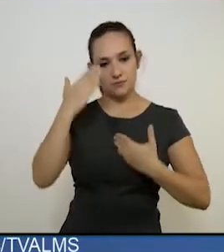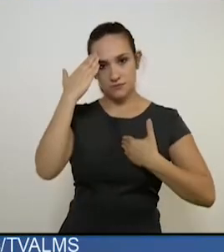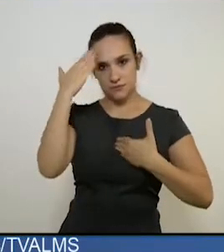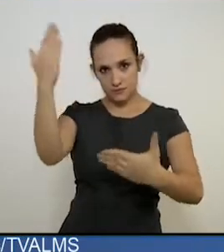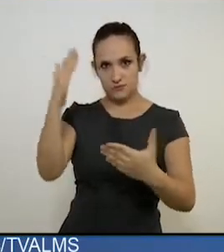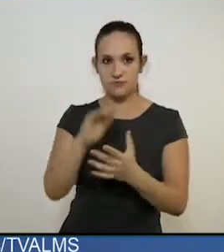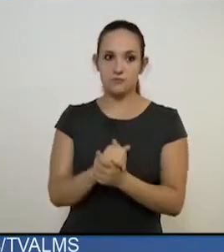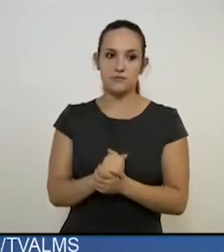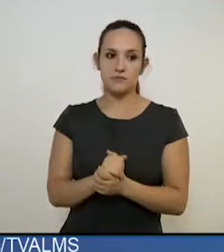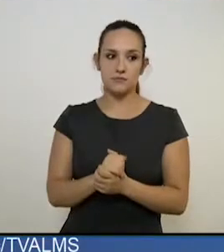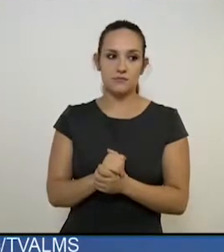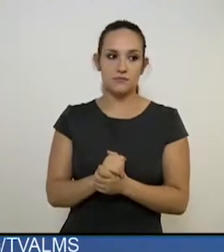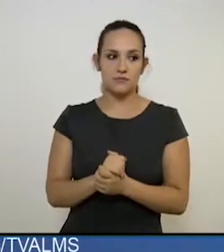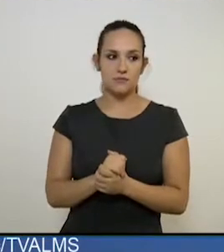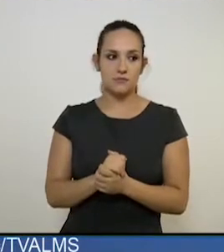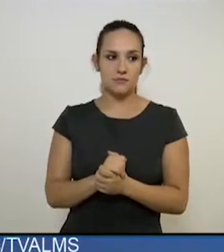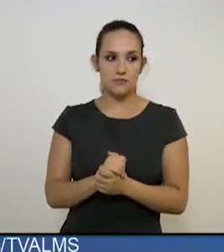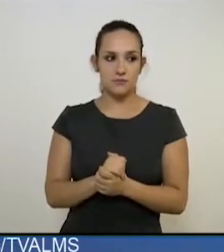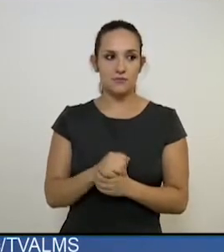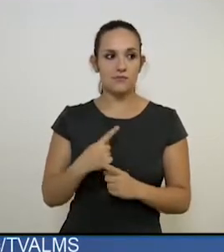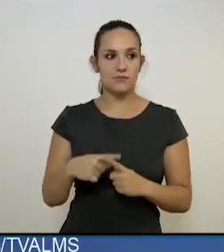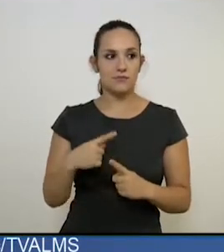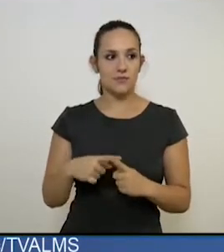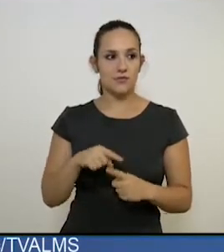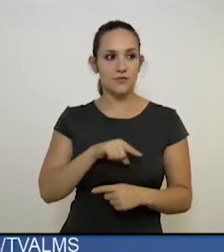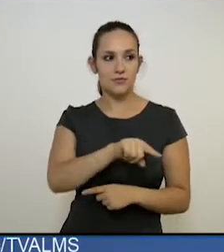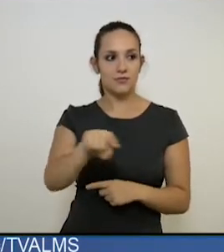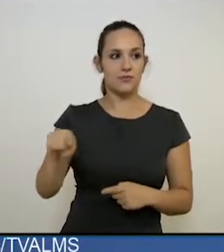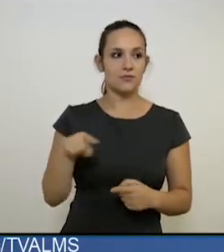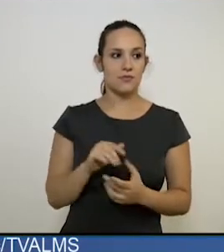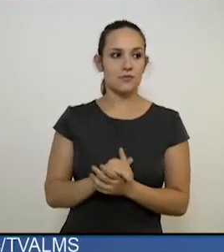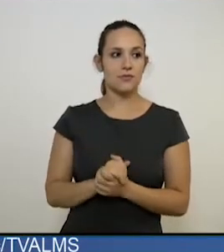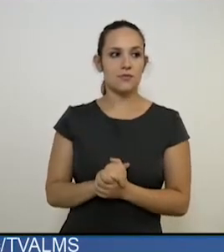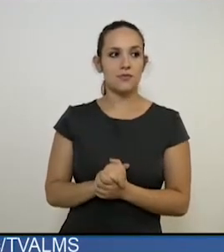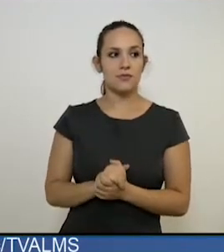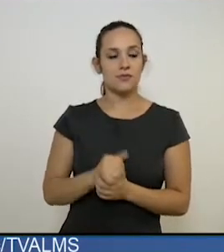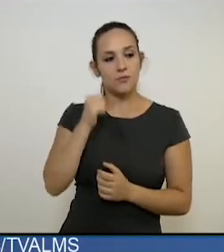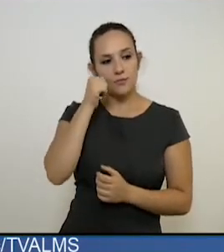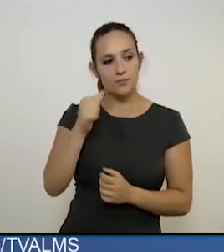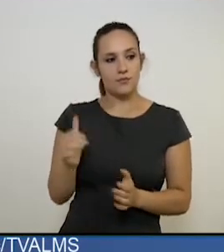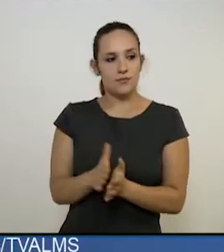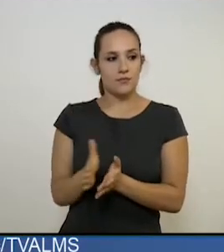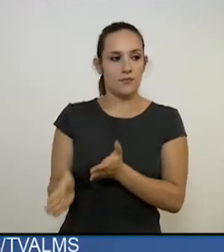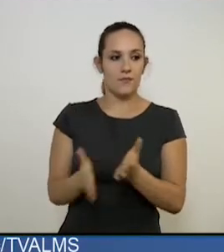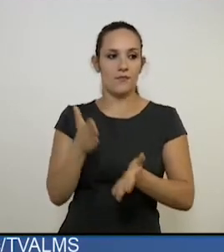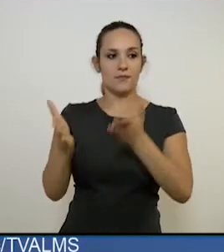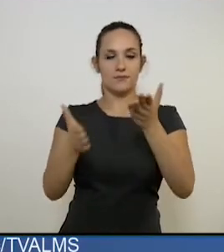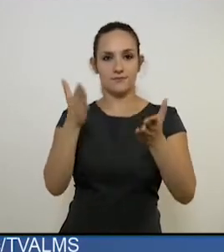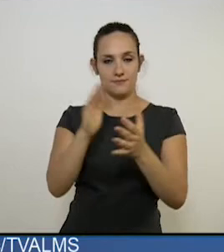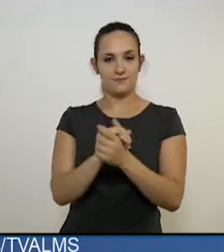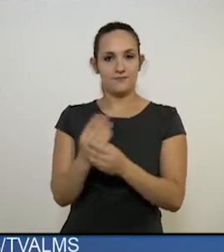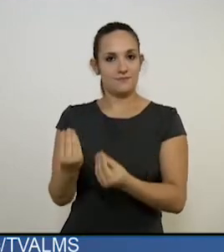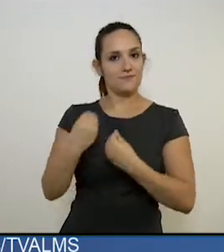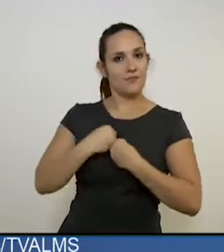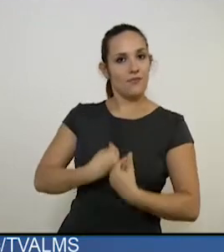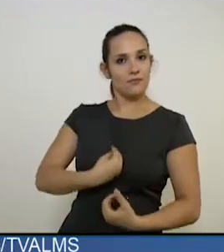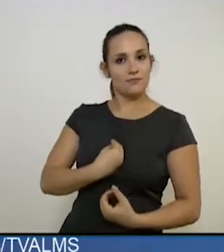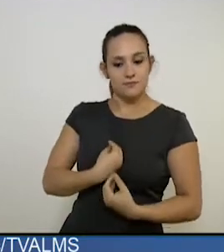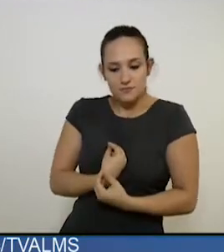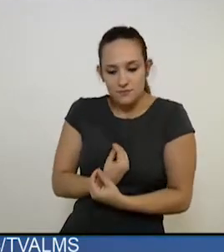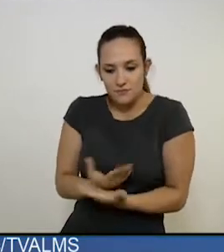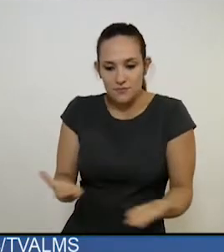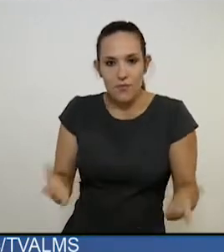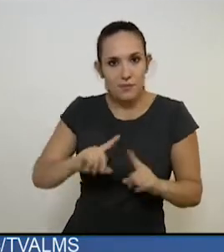Obrigada por você ser esse ser tão maravilhoso e que traz a vida, que